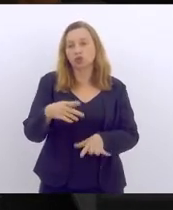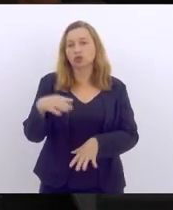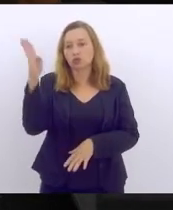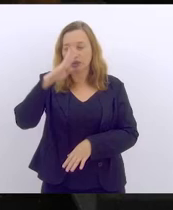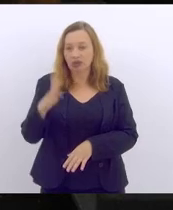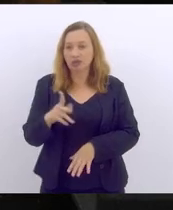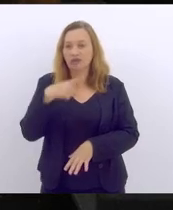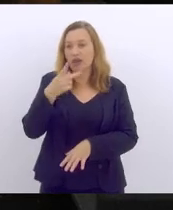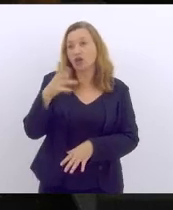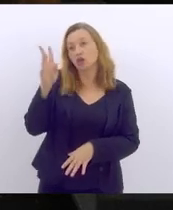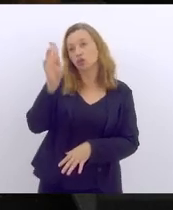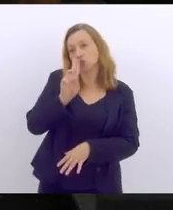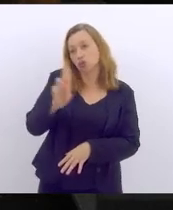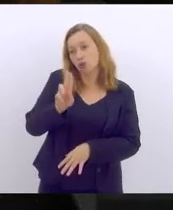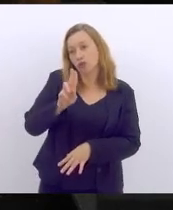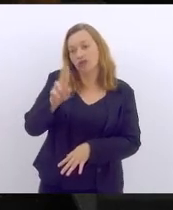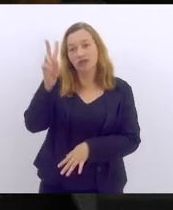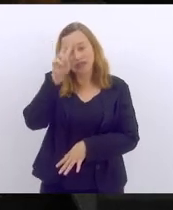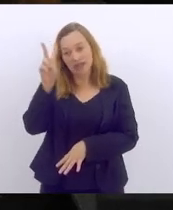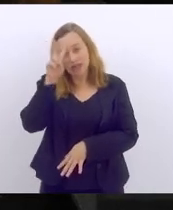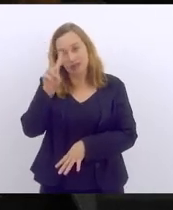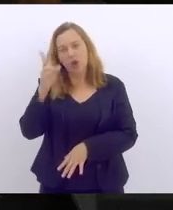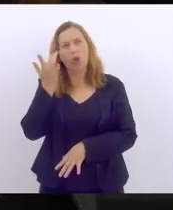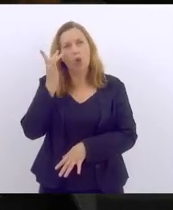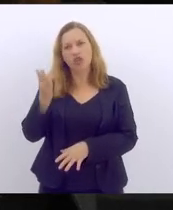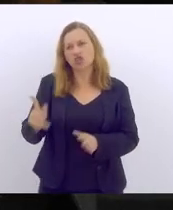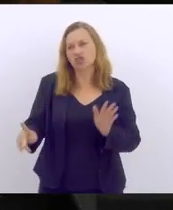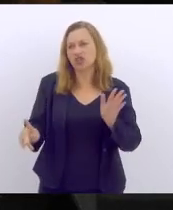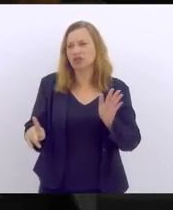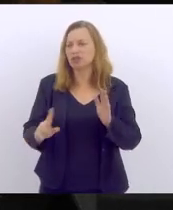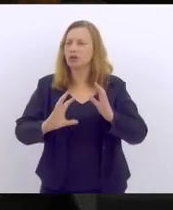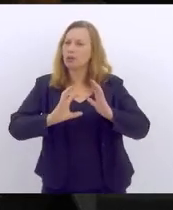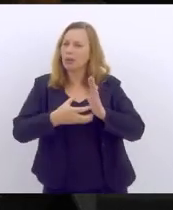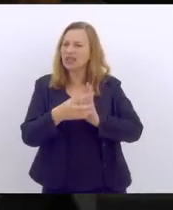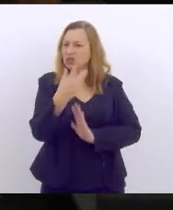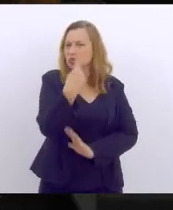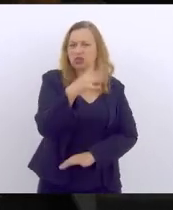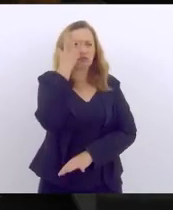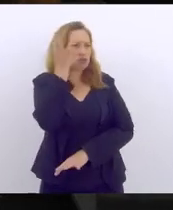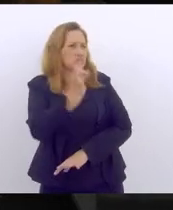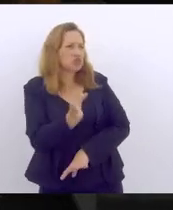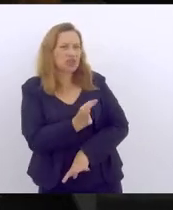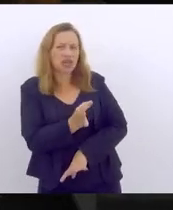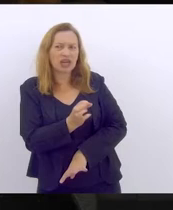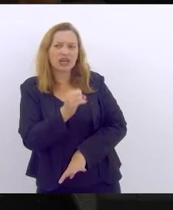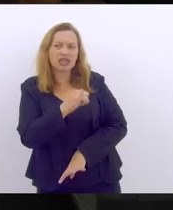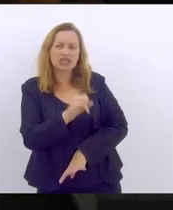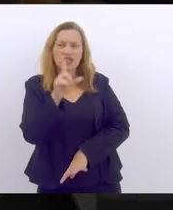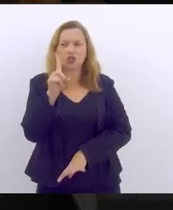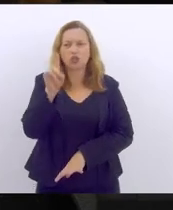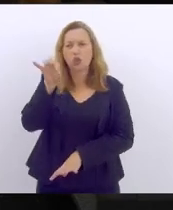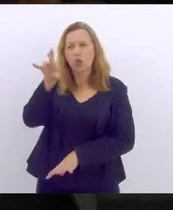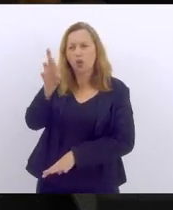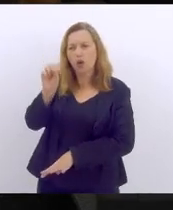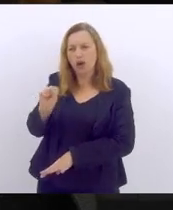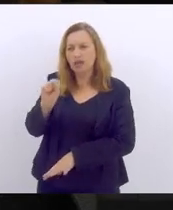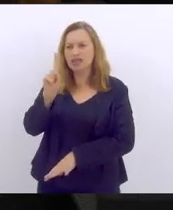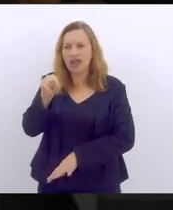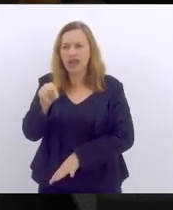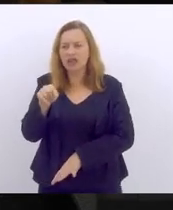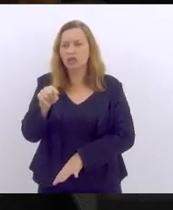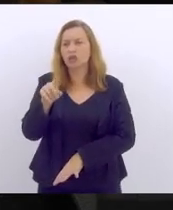será lembrado acho a técnica do partido vossa excelência não tem certeza se o seu Douglas Garcia é do